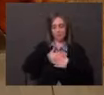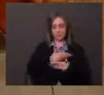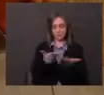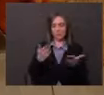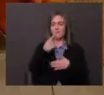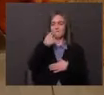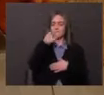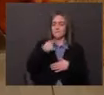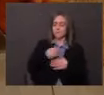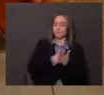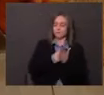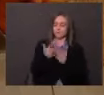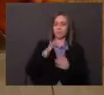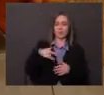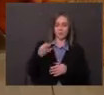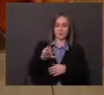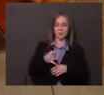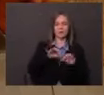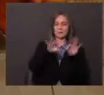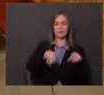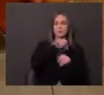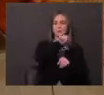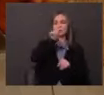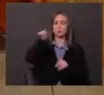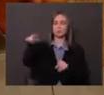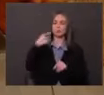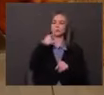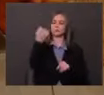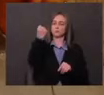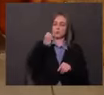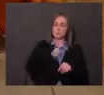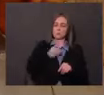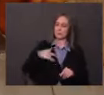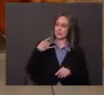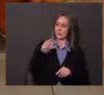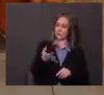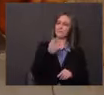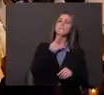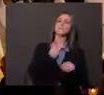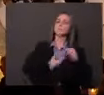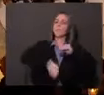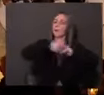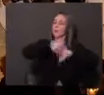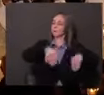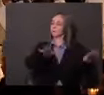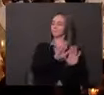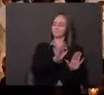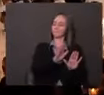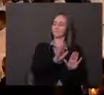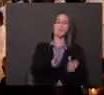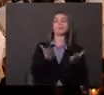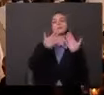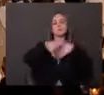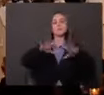ofensas, assim como nós perdoamos a quem nos tem ofendido. E não nos deixeis cair em tentação,